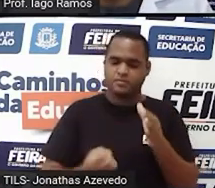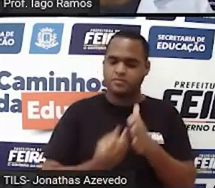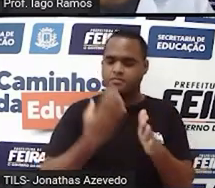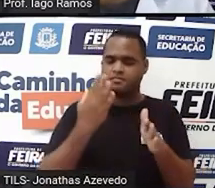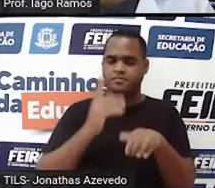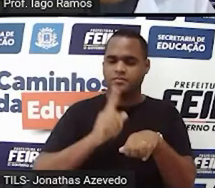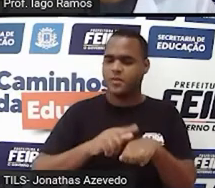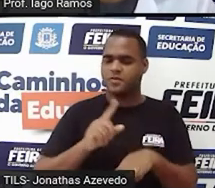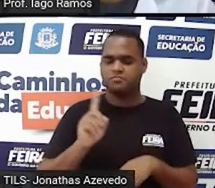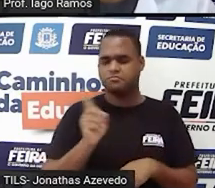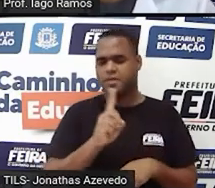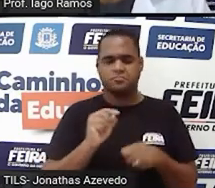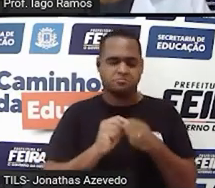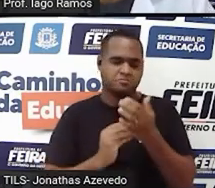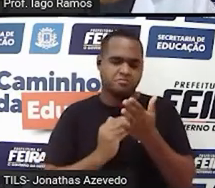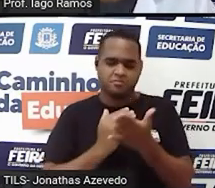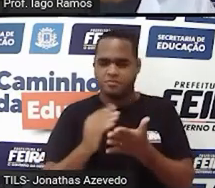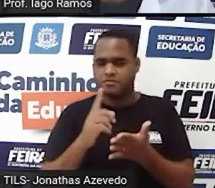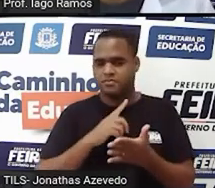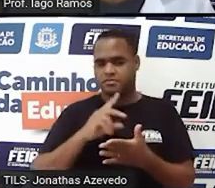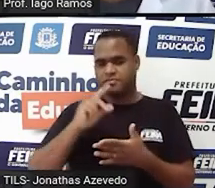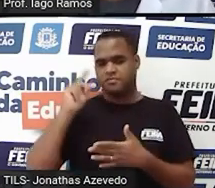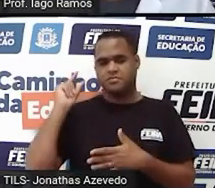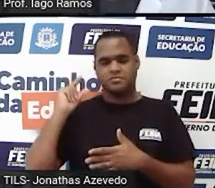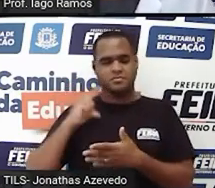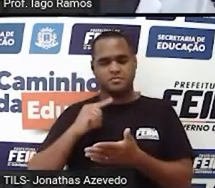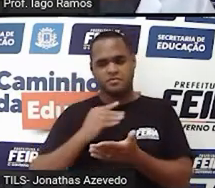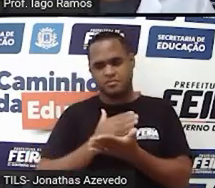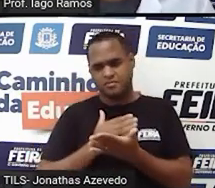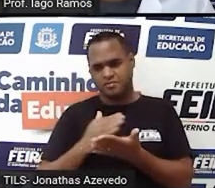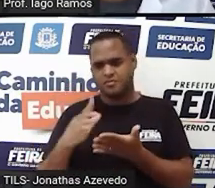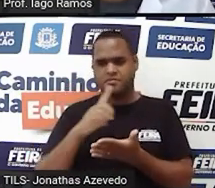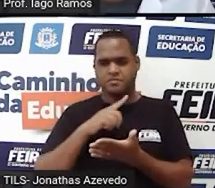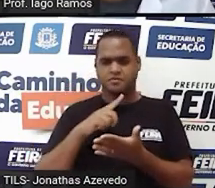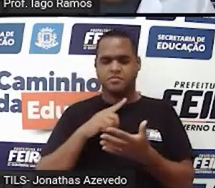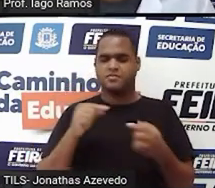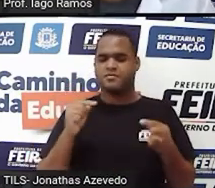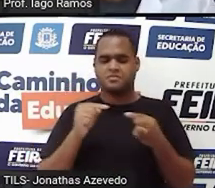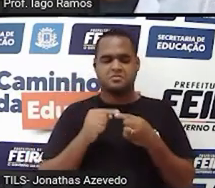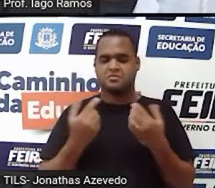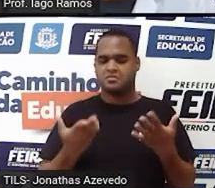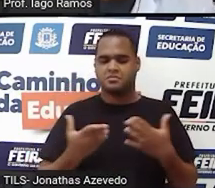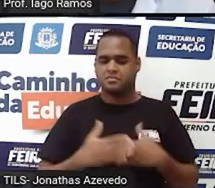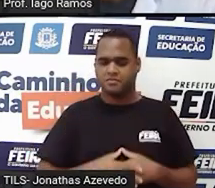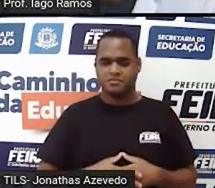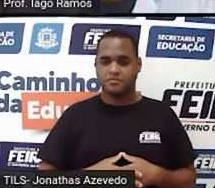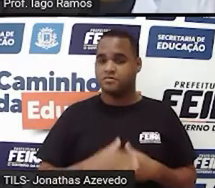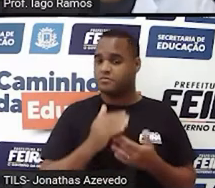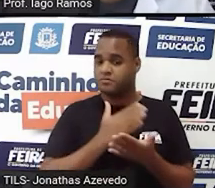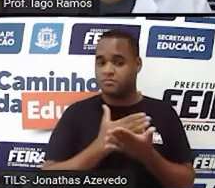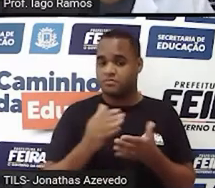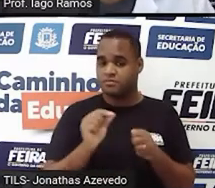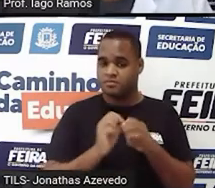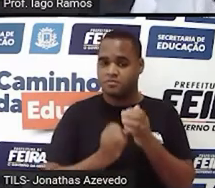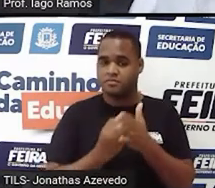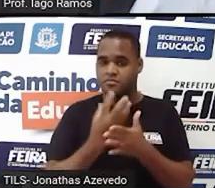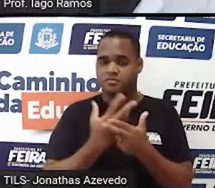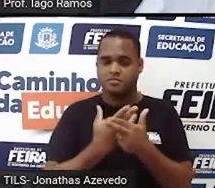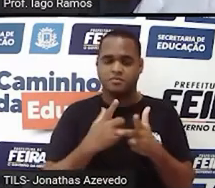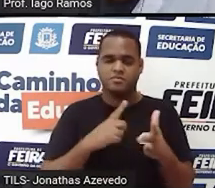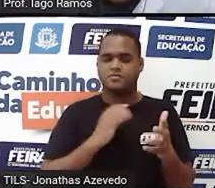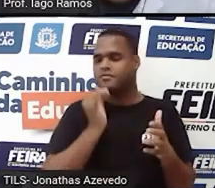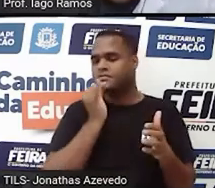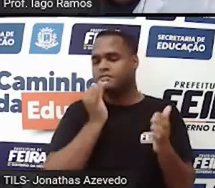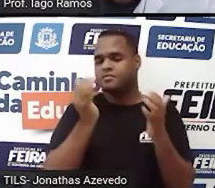assim né surgiu há muito tempo atrás né é surgiu de outra forma